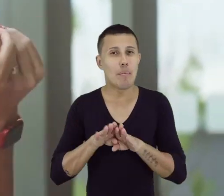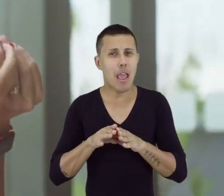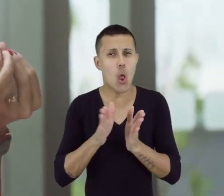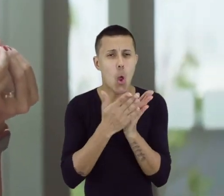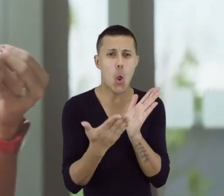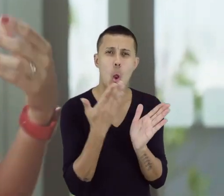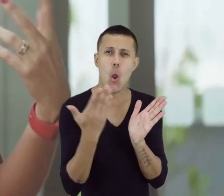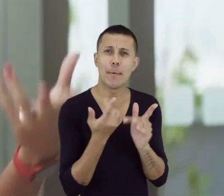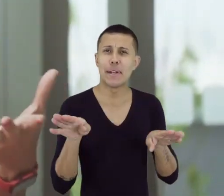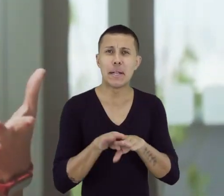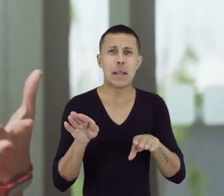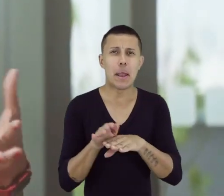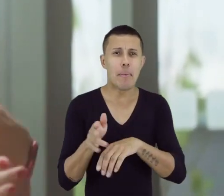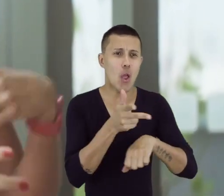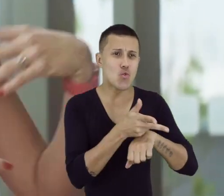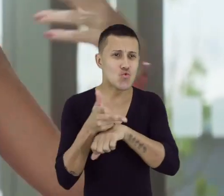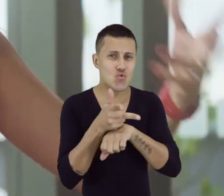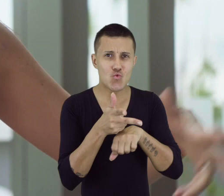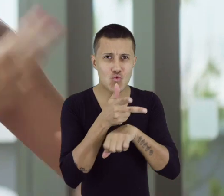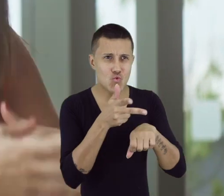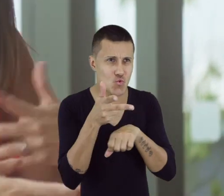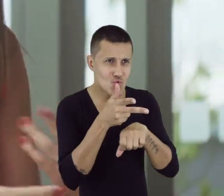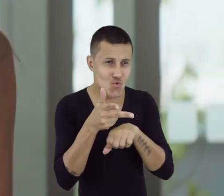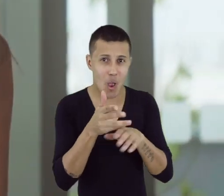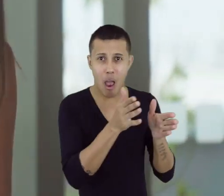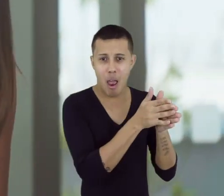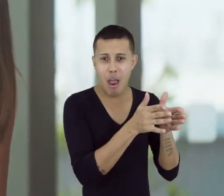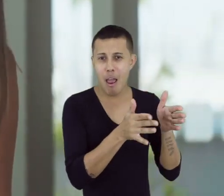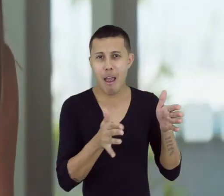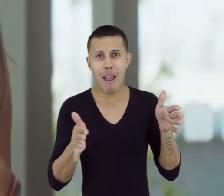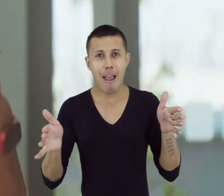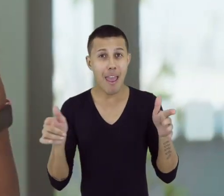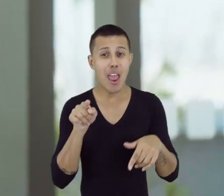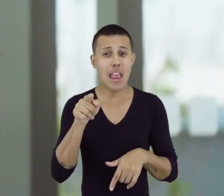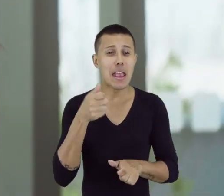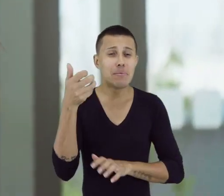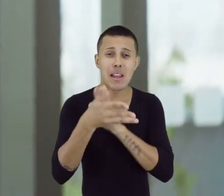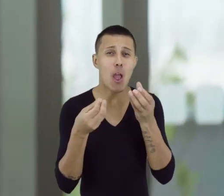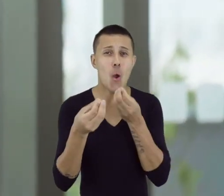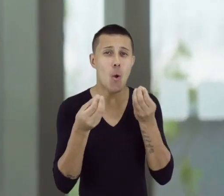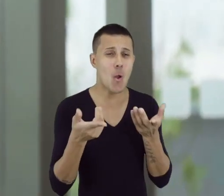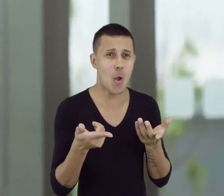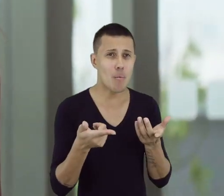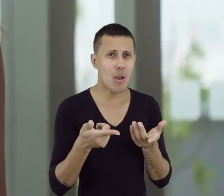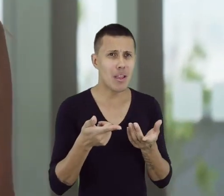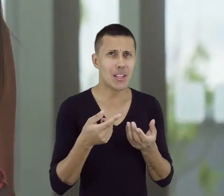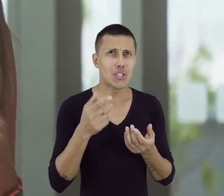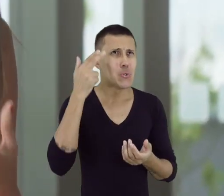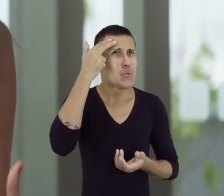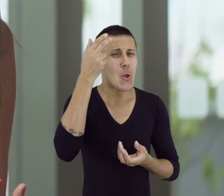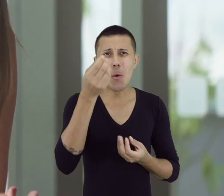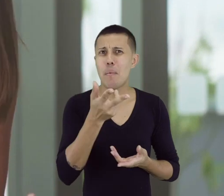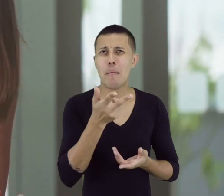que conta no livro e nos vídeos que ela foi registrando ao longo da jornada. Eu queria que você começasse contando sobre a